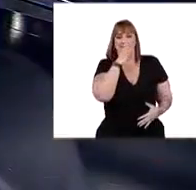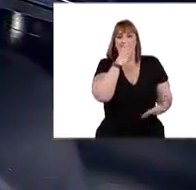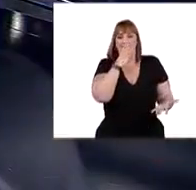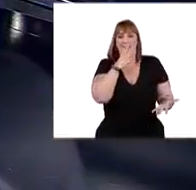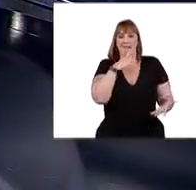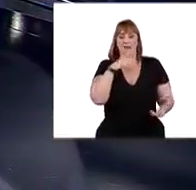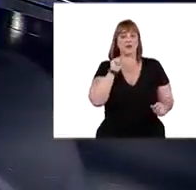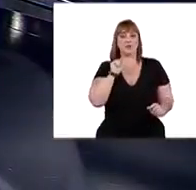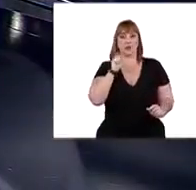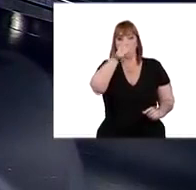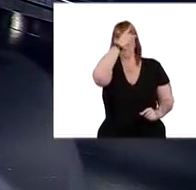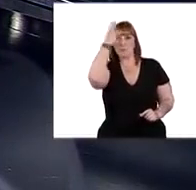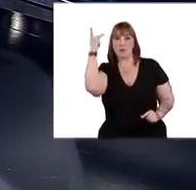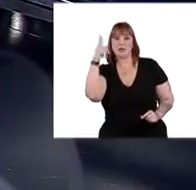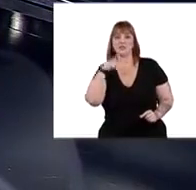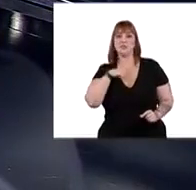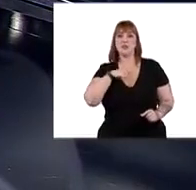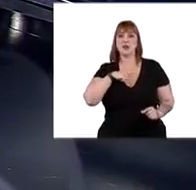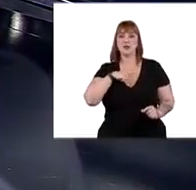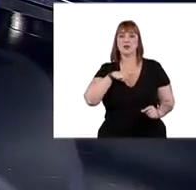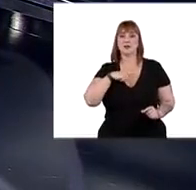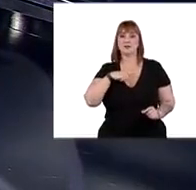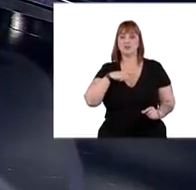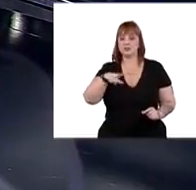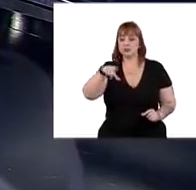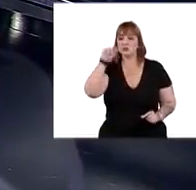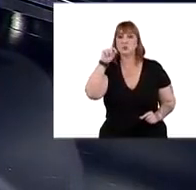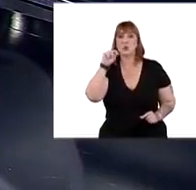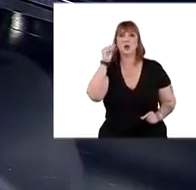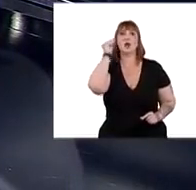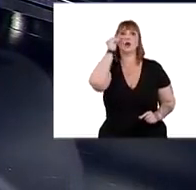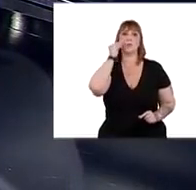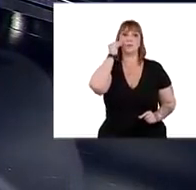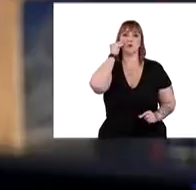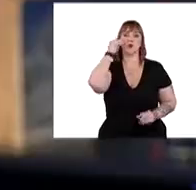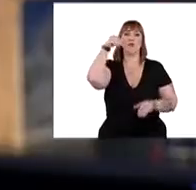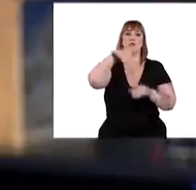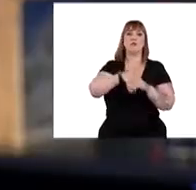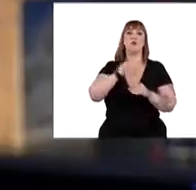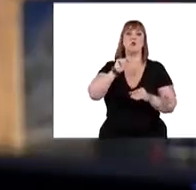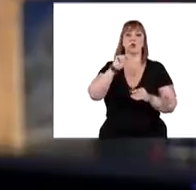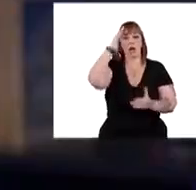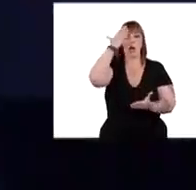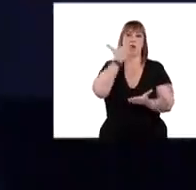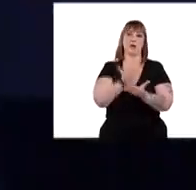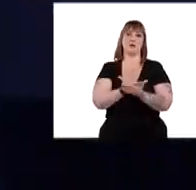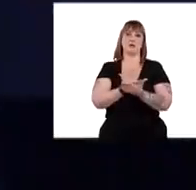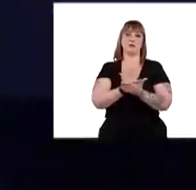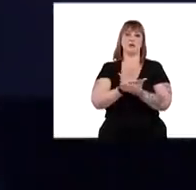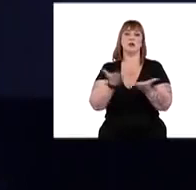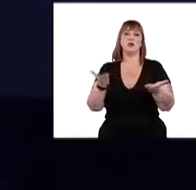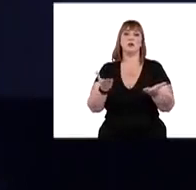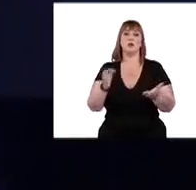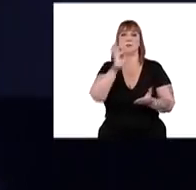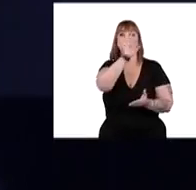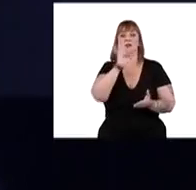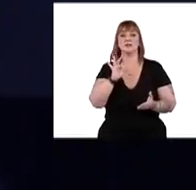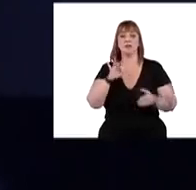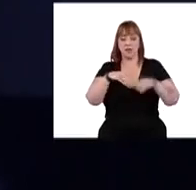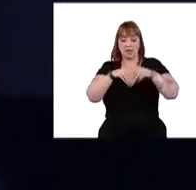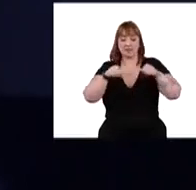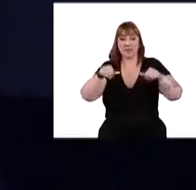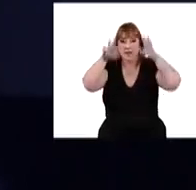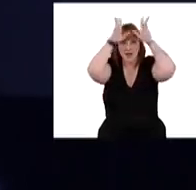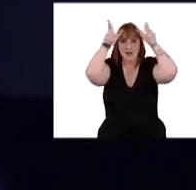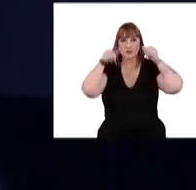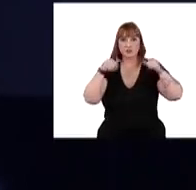que as pessoas possam ter uma alternativa e oportunidade de votar no que acredita. Qual é o percentual hoje de terras indígenas